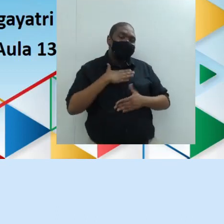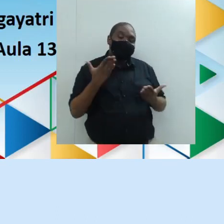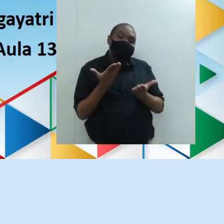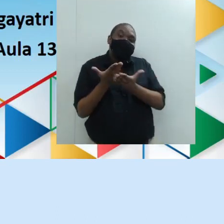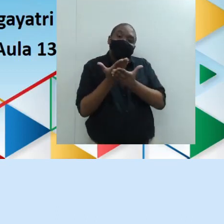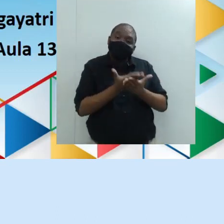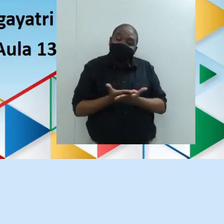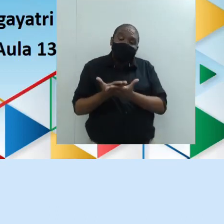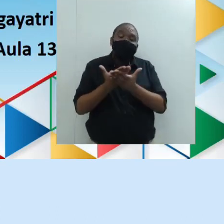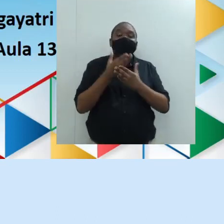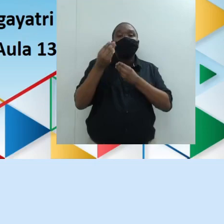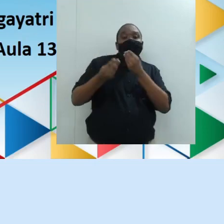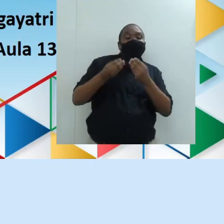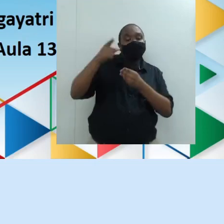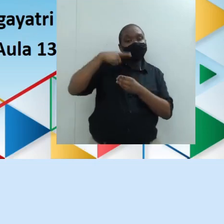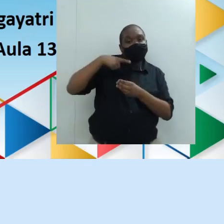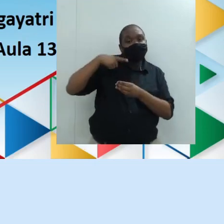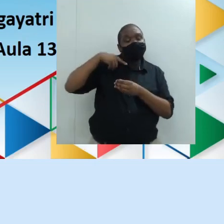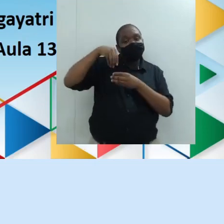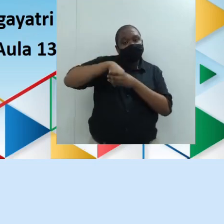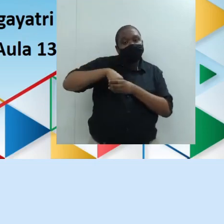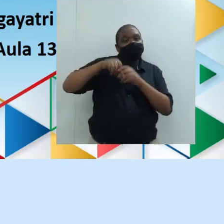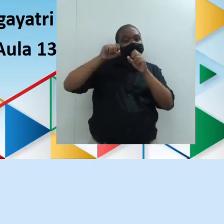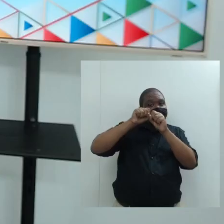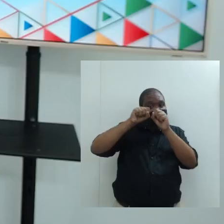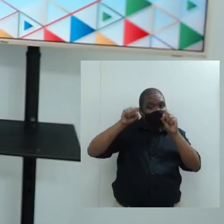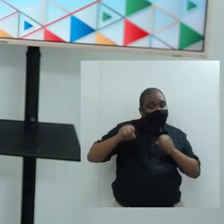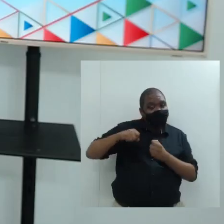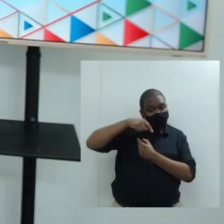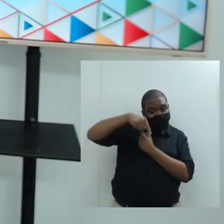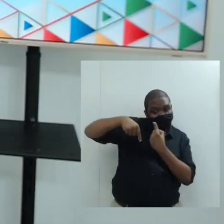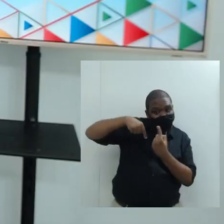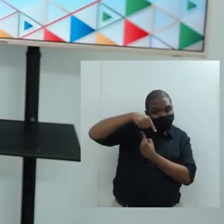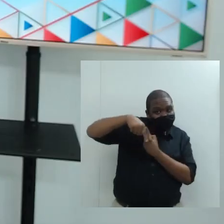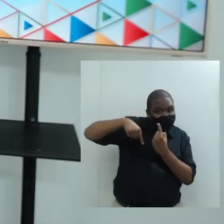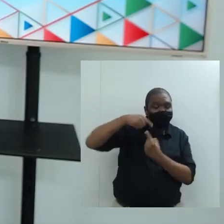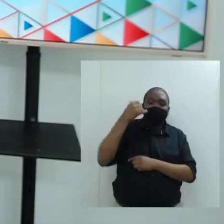de hoje, de como funcionam os circuitos